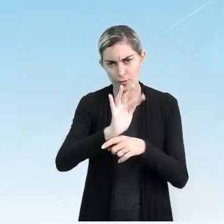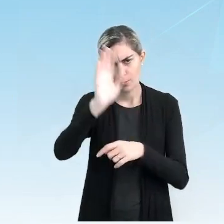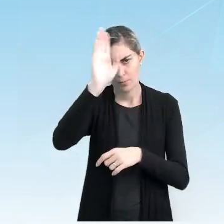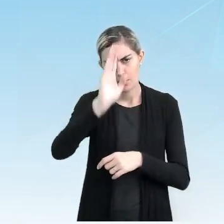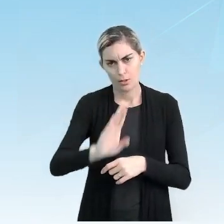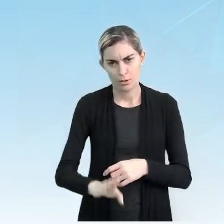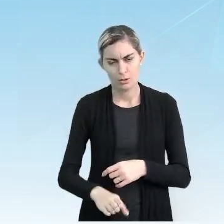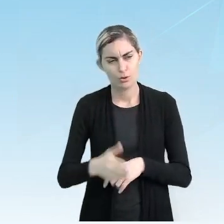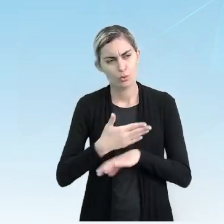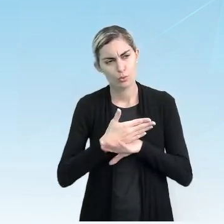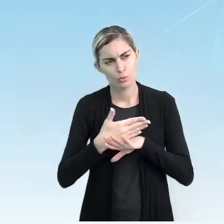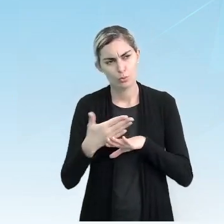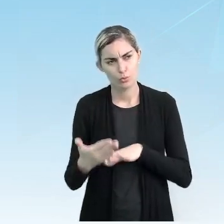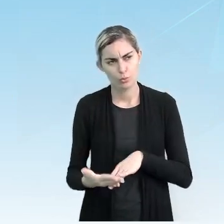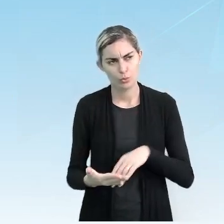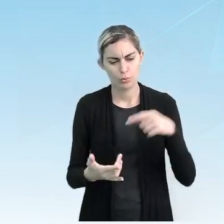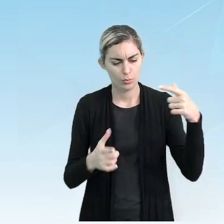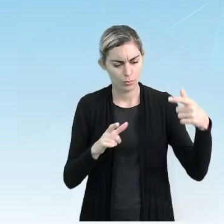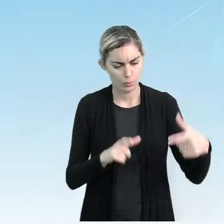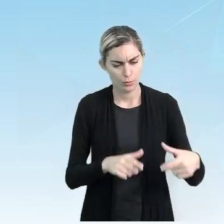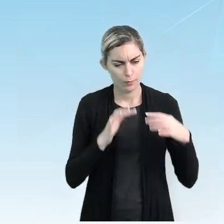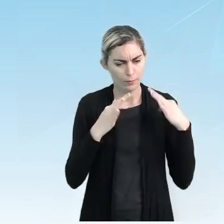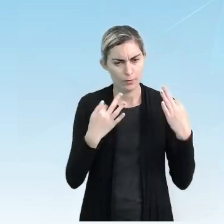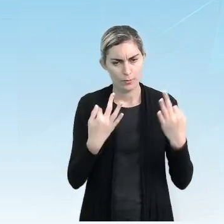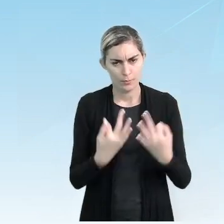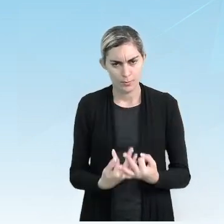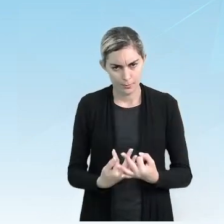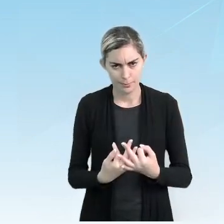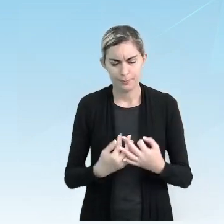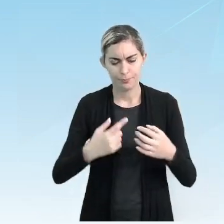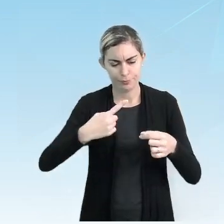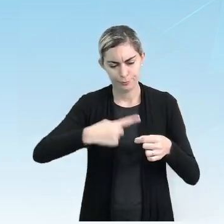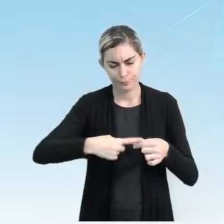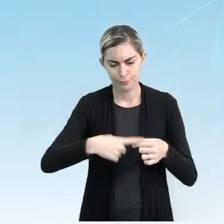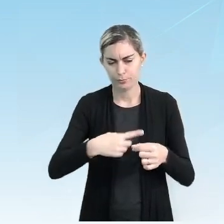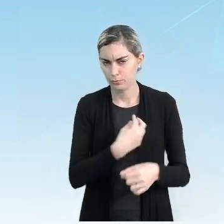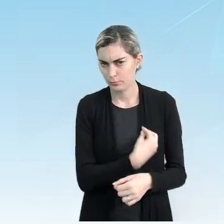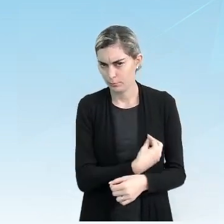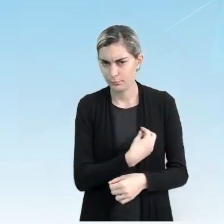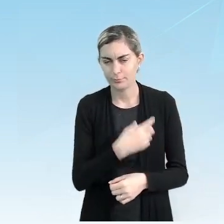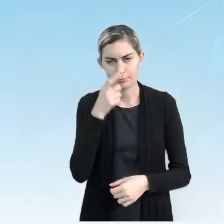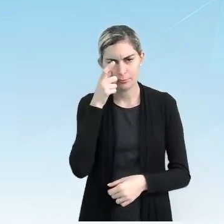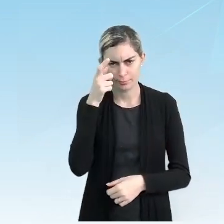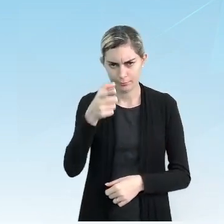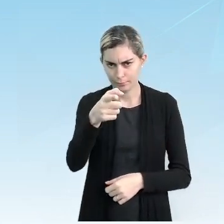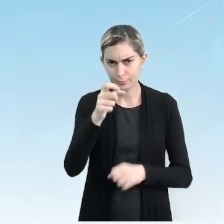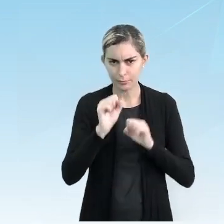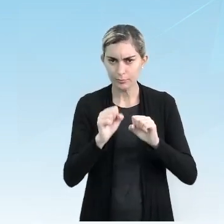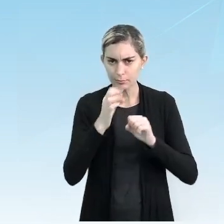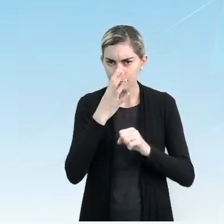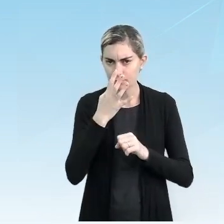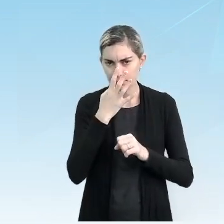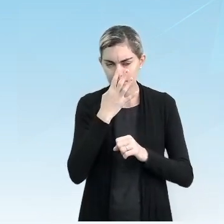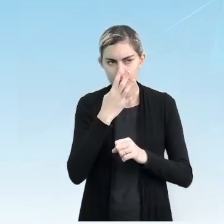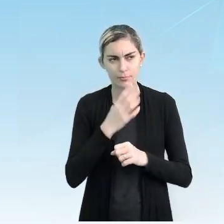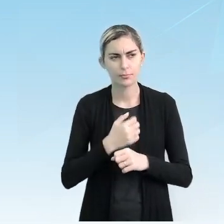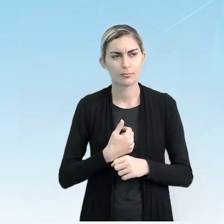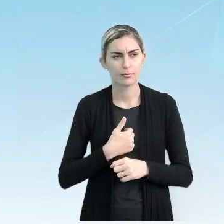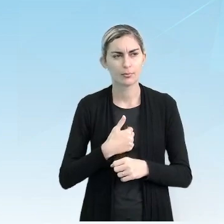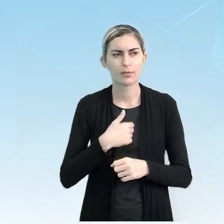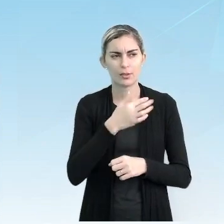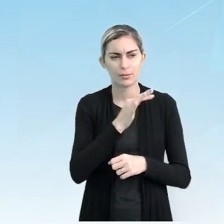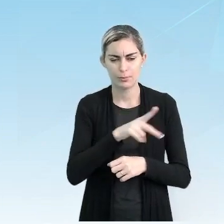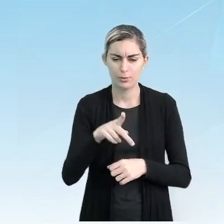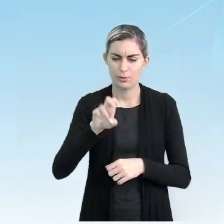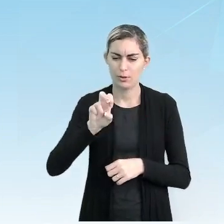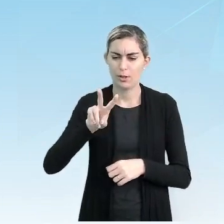o costume de uma família de pessoas que vivem no interior. Bem interessante, pode assistir. Como eu sei que o professor Evaldo